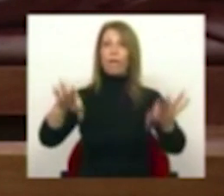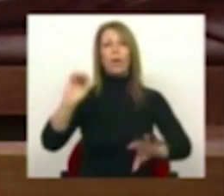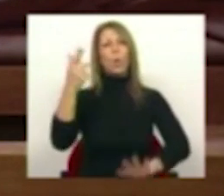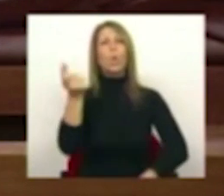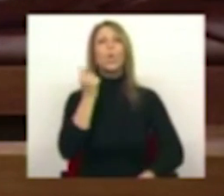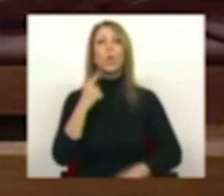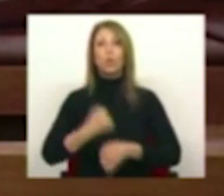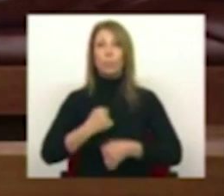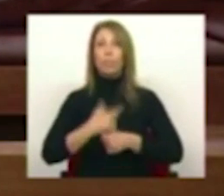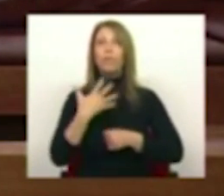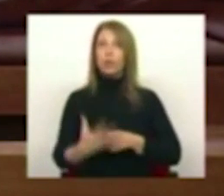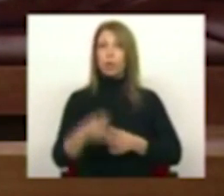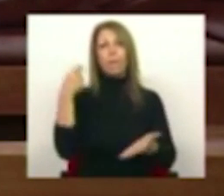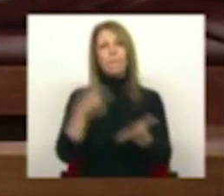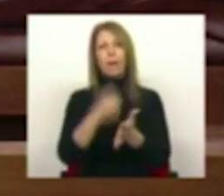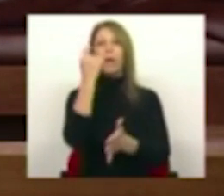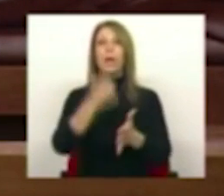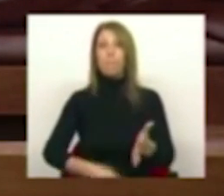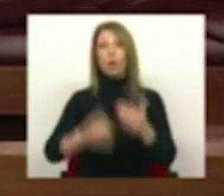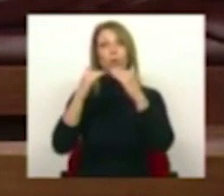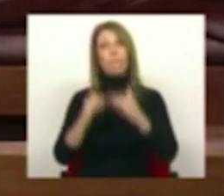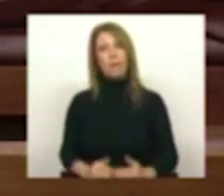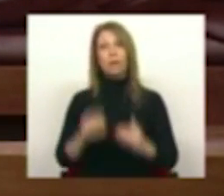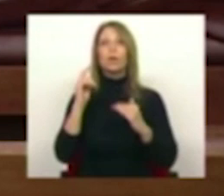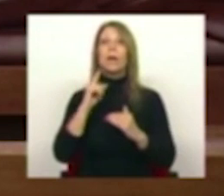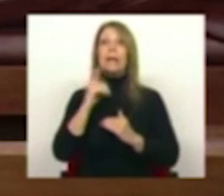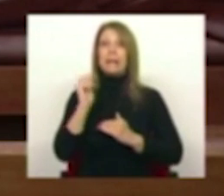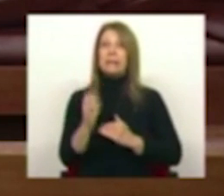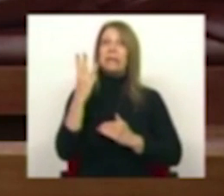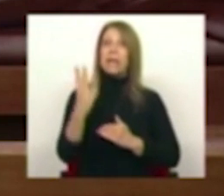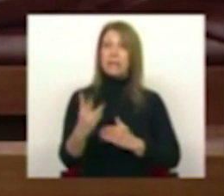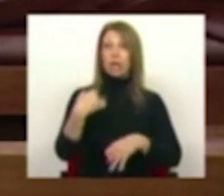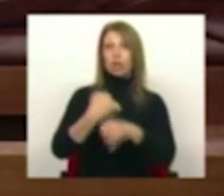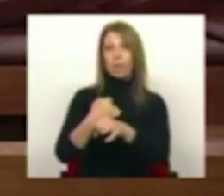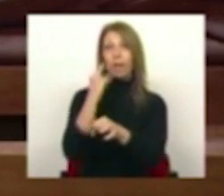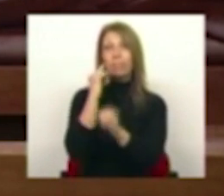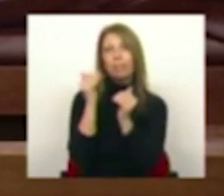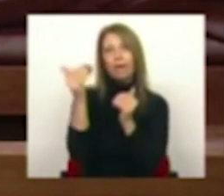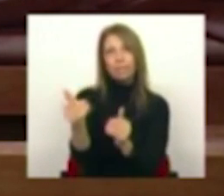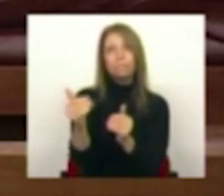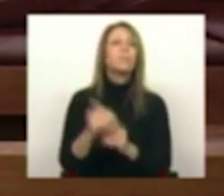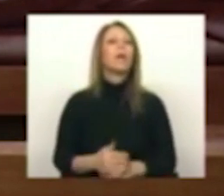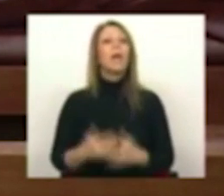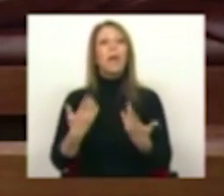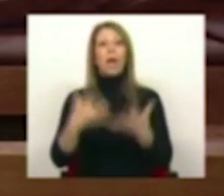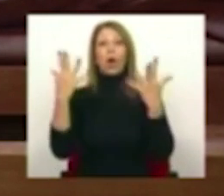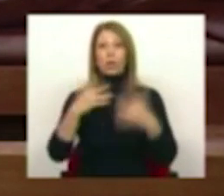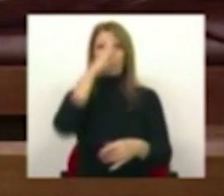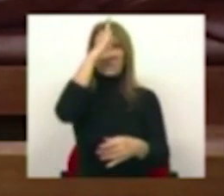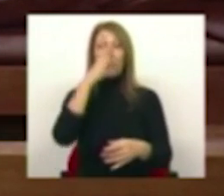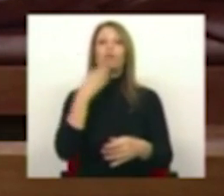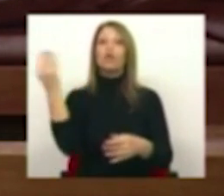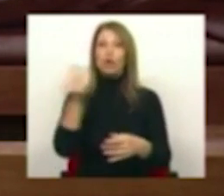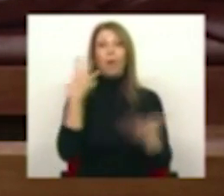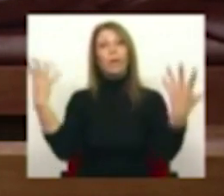profissional pagará menos impostos nos 3 primeiros anos de trabalho. Este é um orçamento para os jovens, porque aumenta o